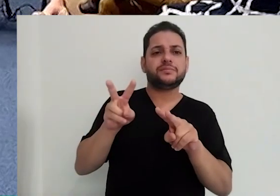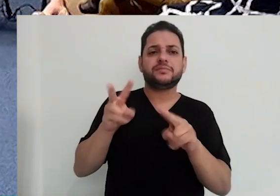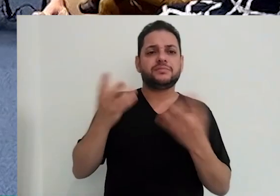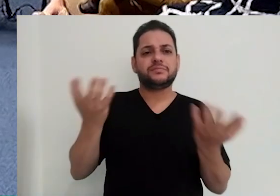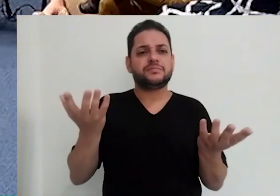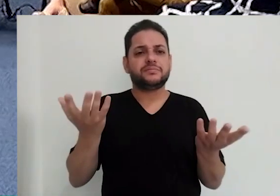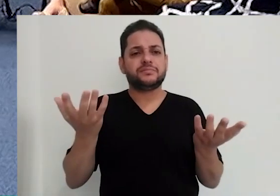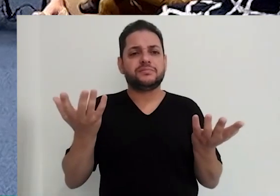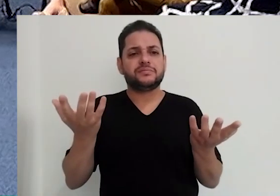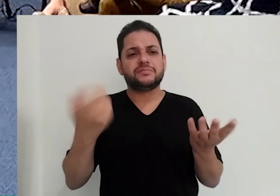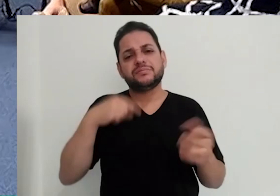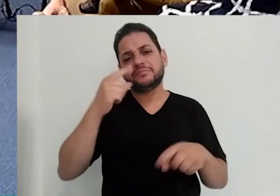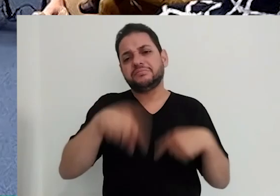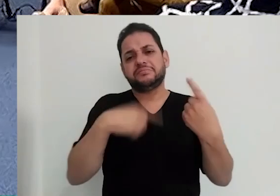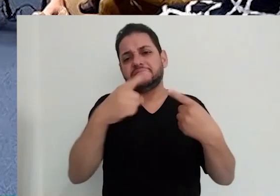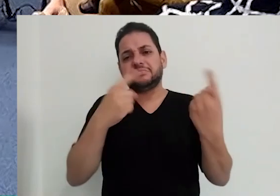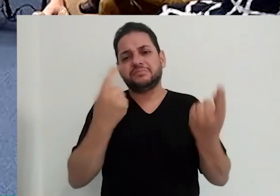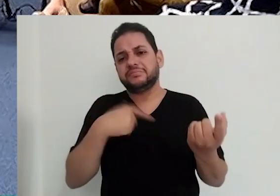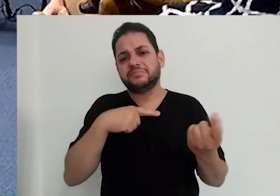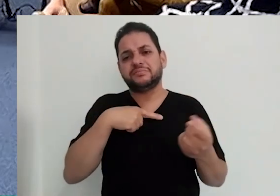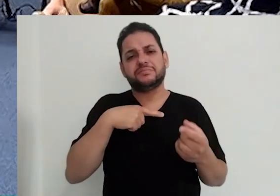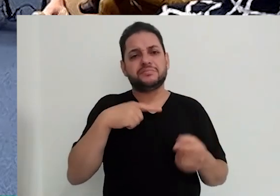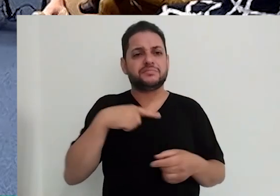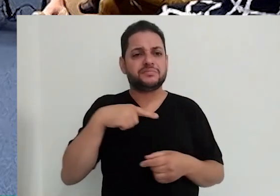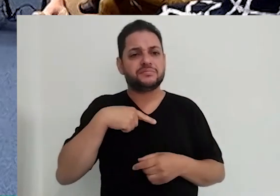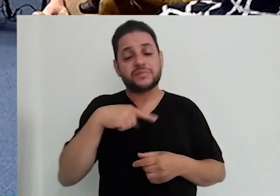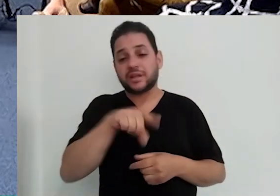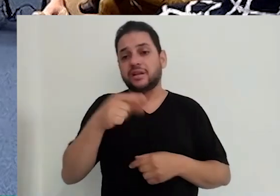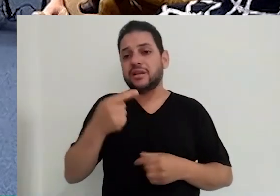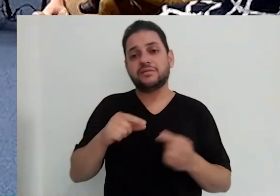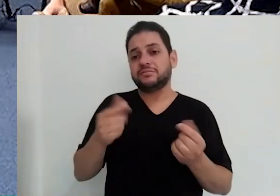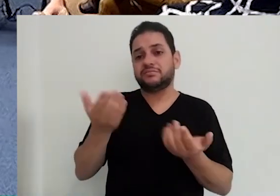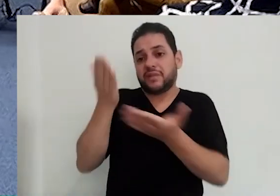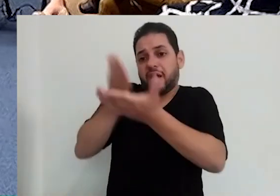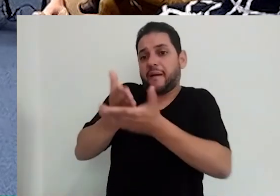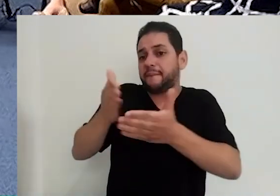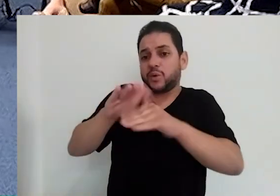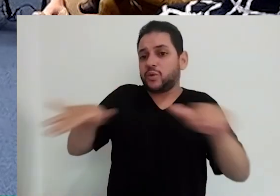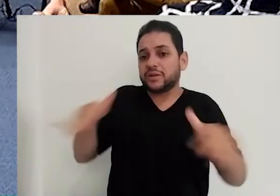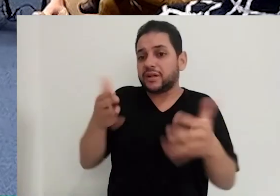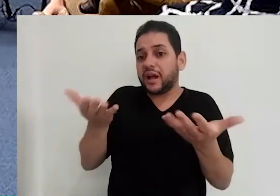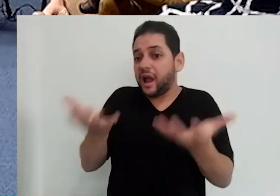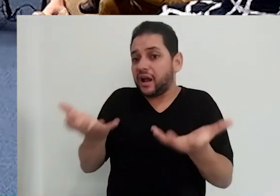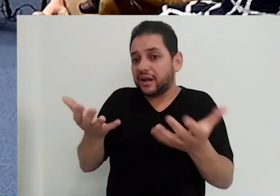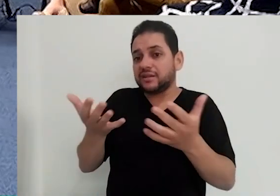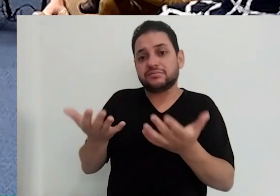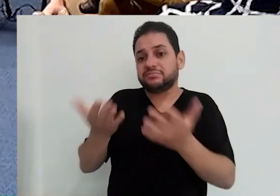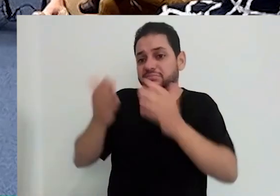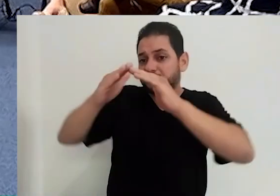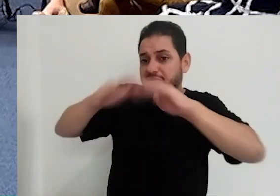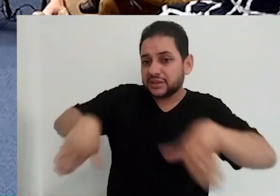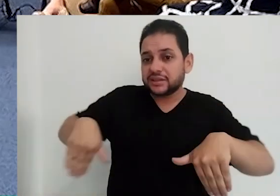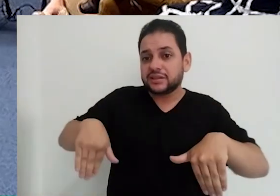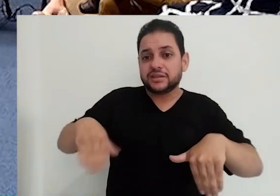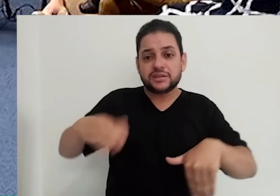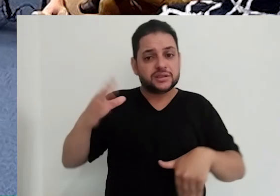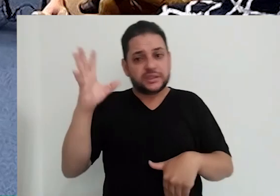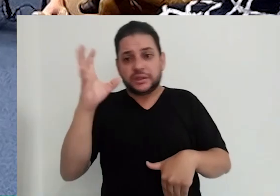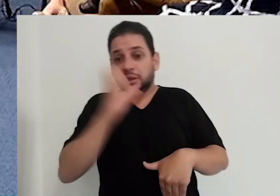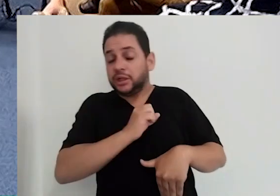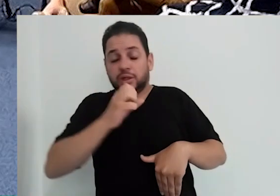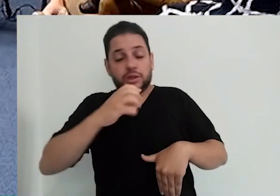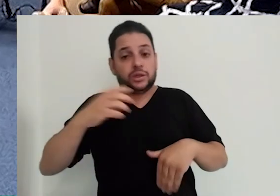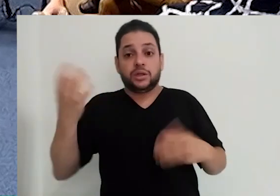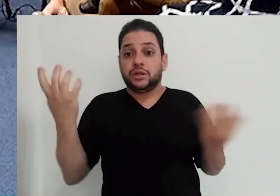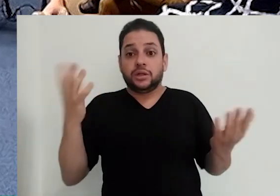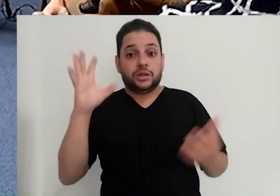depois até porque acabou mesmo ela acabou com ele ela terminou né No dia em que ela morreu ela queria terminar foi um caso de uma Paixão fulminante que deu ali entre os dois